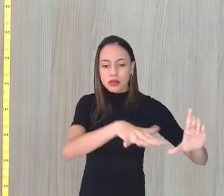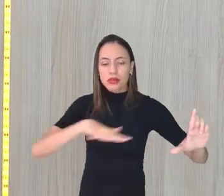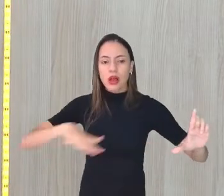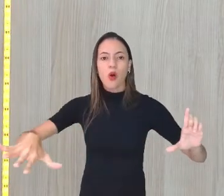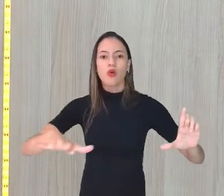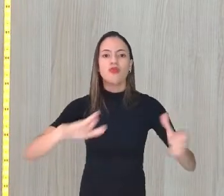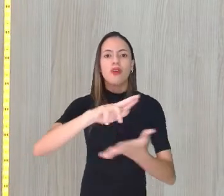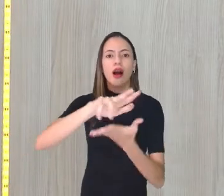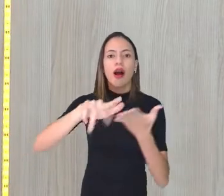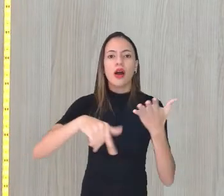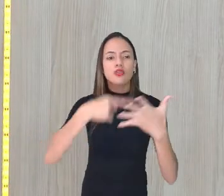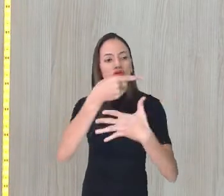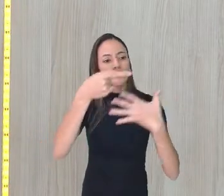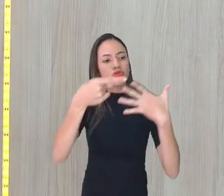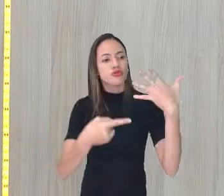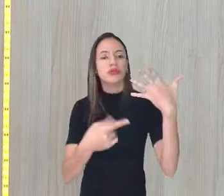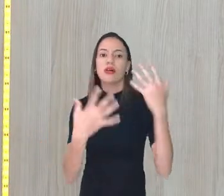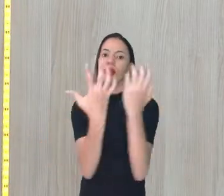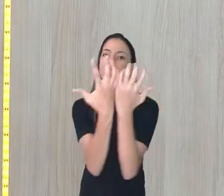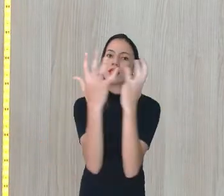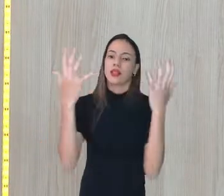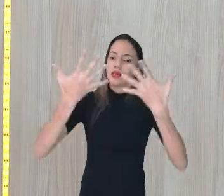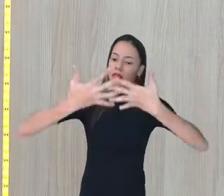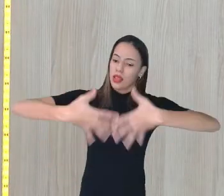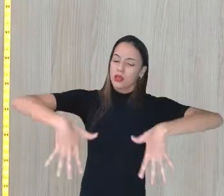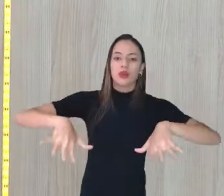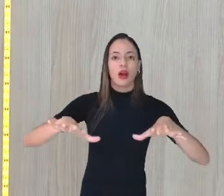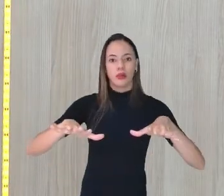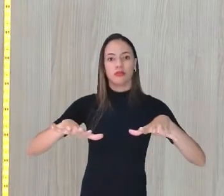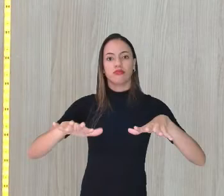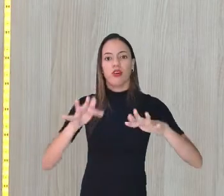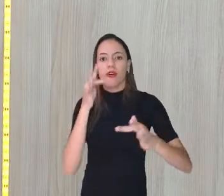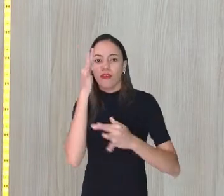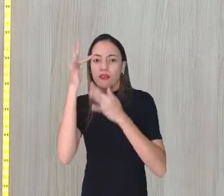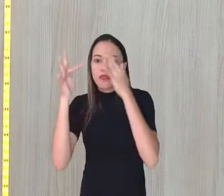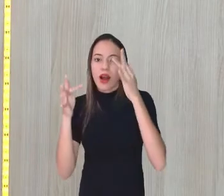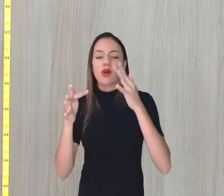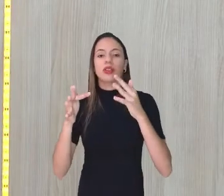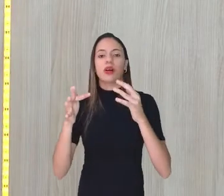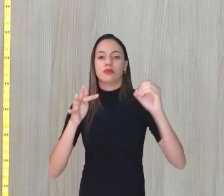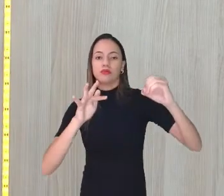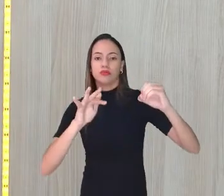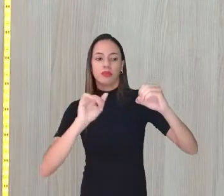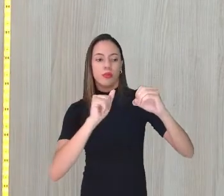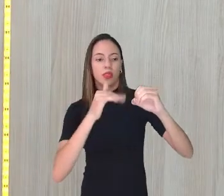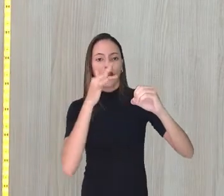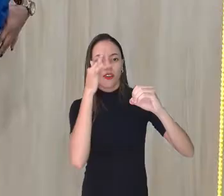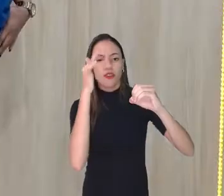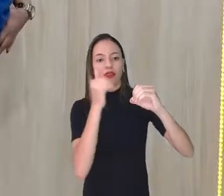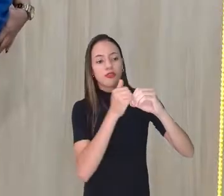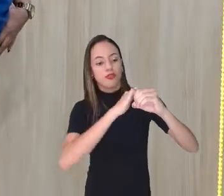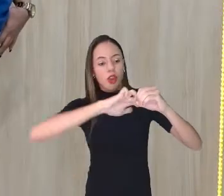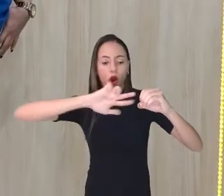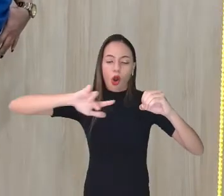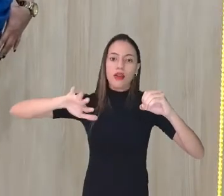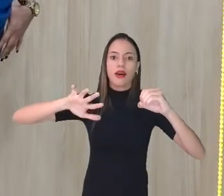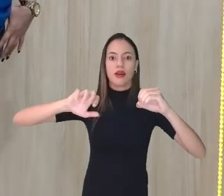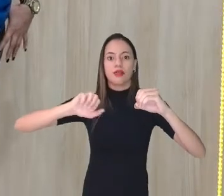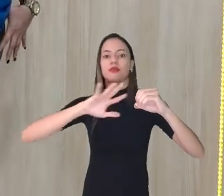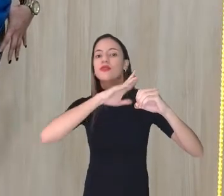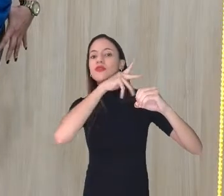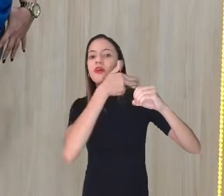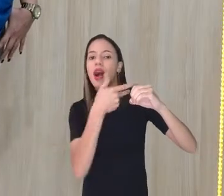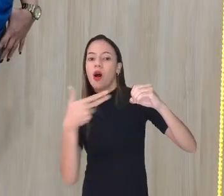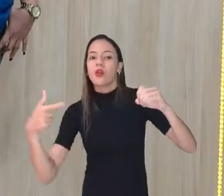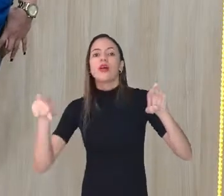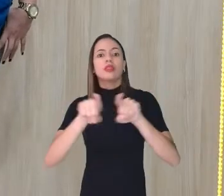naturais, né? Que ali tem fauna, flora, que interagem, que é necessária. E no caso do Brasil, que tem uma grande biodiversidade ali para ser,